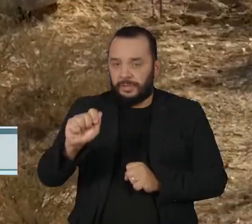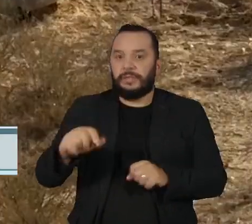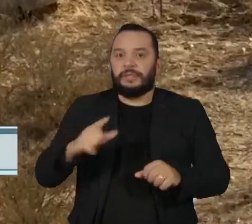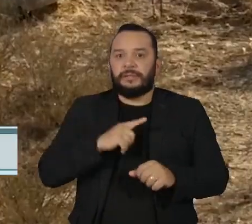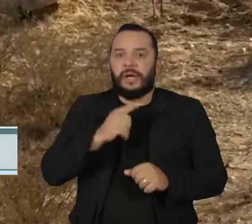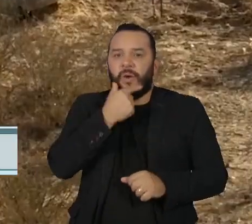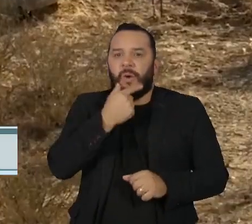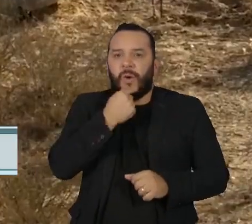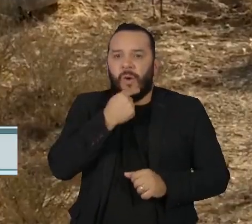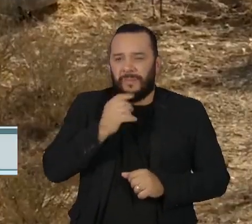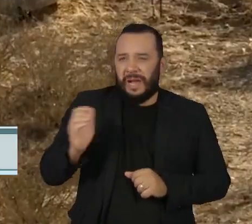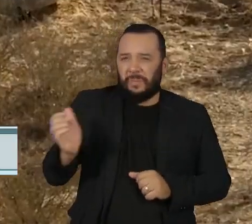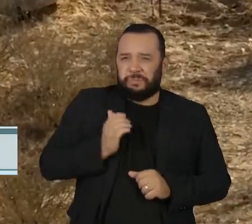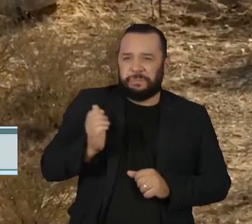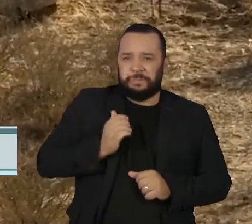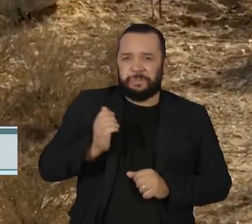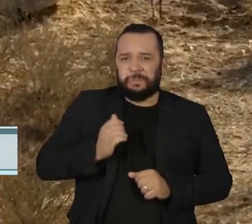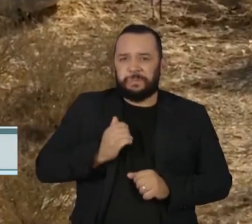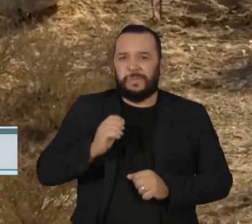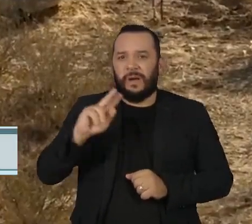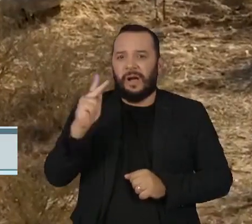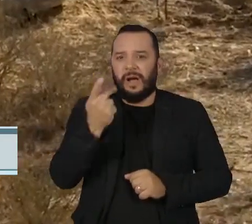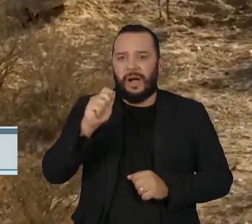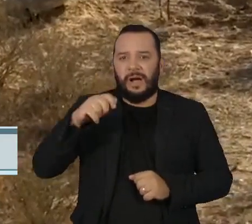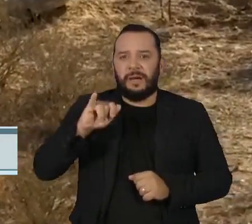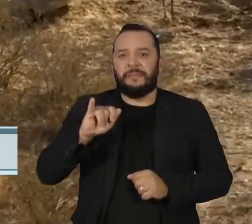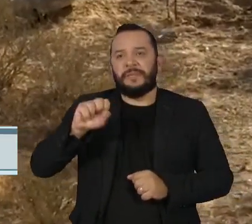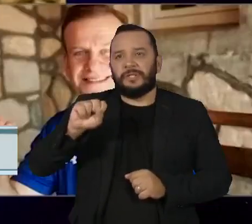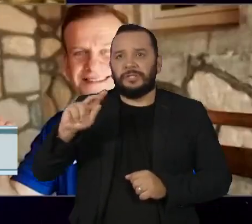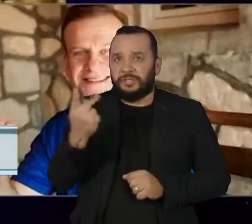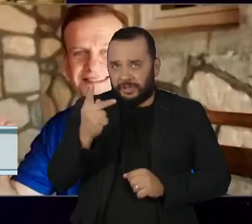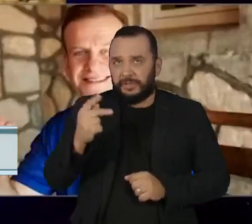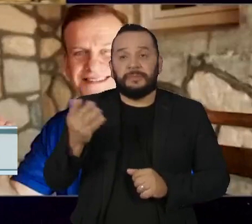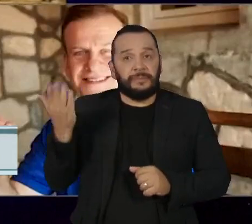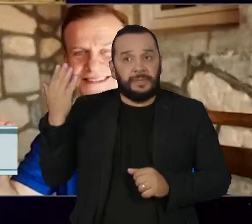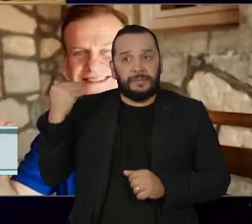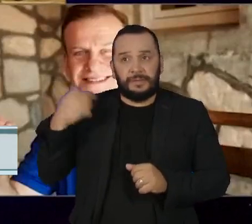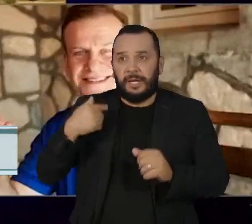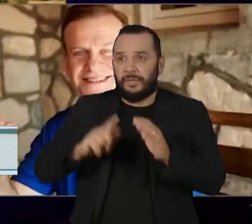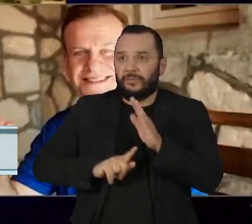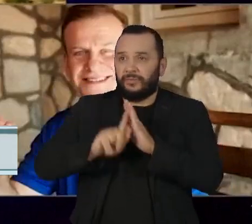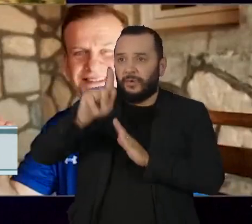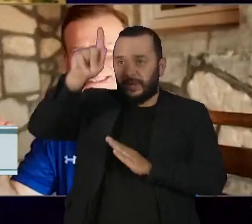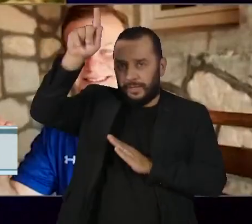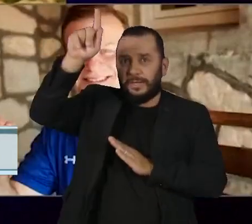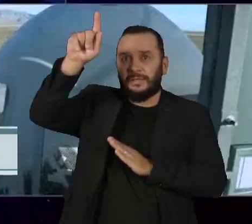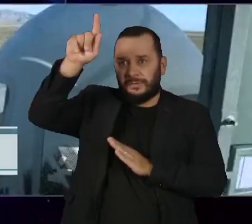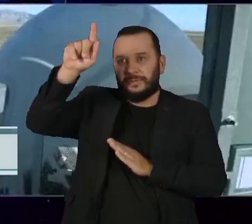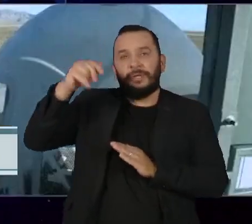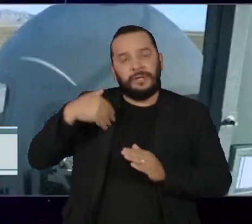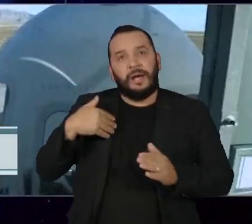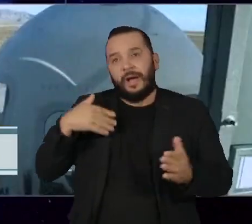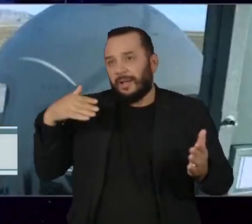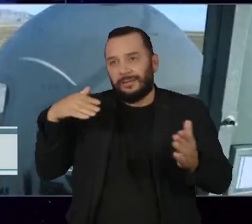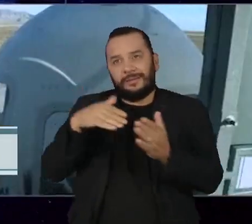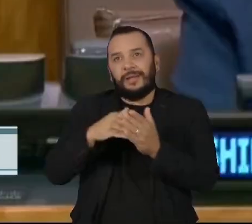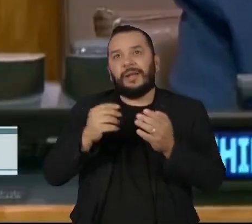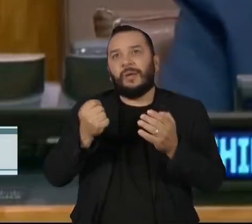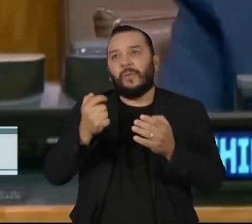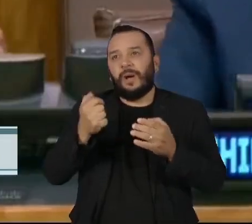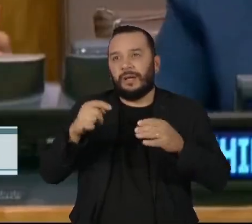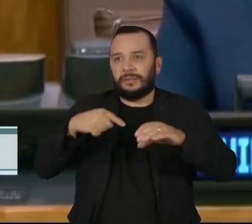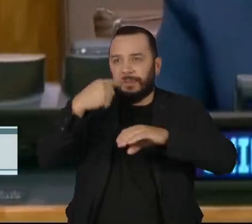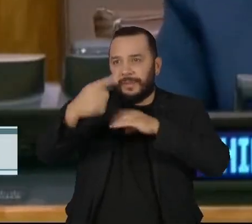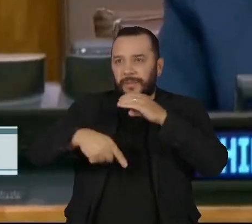que já tinha viajado em outra Aventura Milionária no foguete da Blue Origin até quase a órbita da Terra